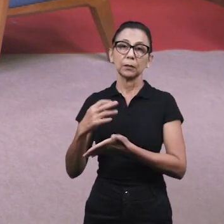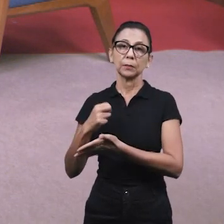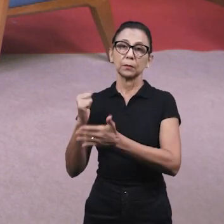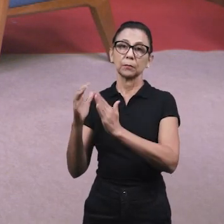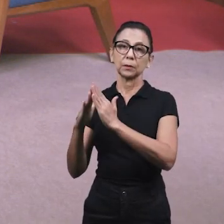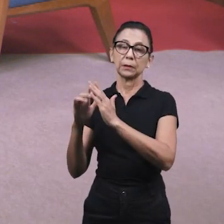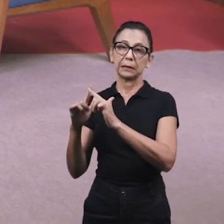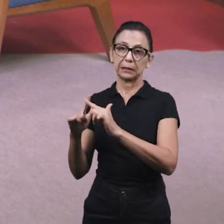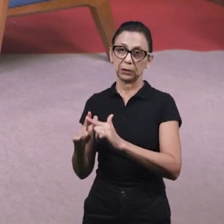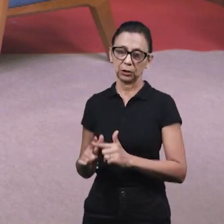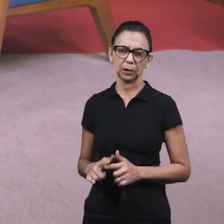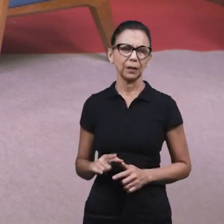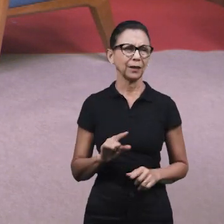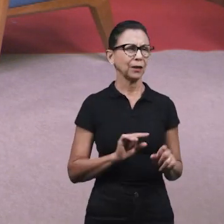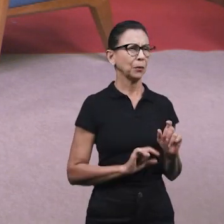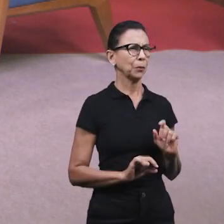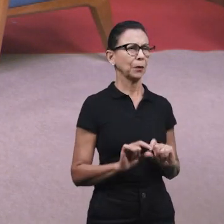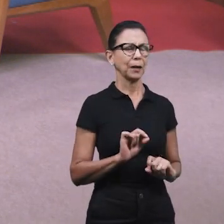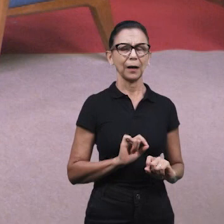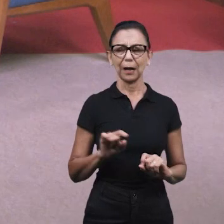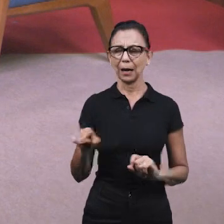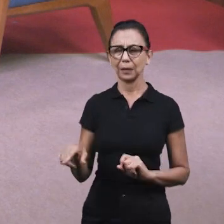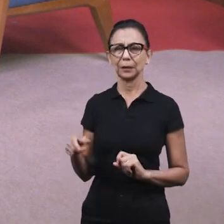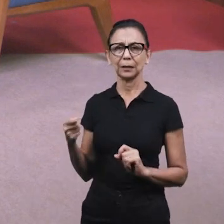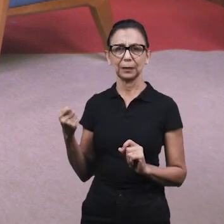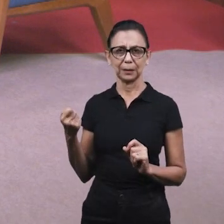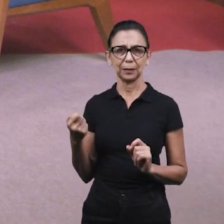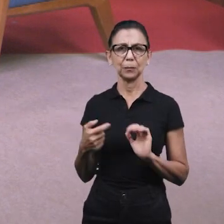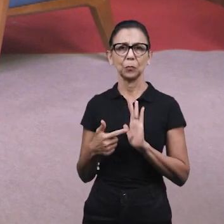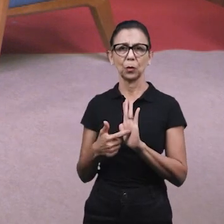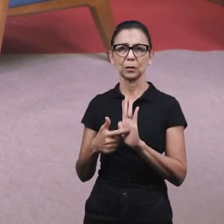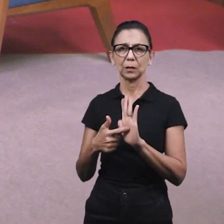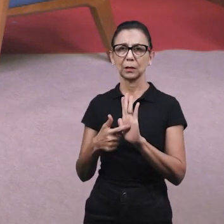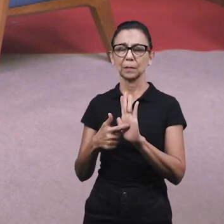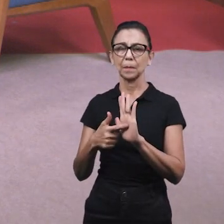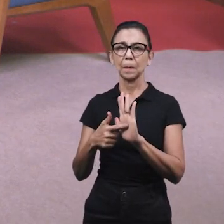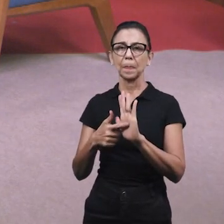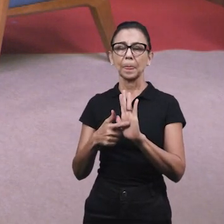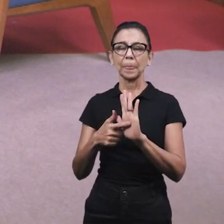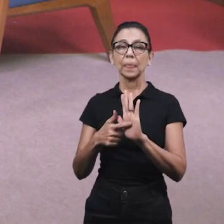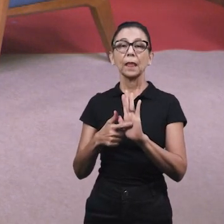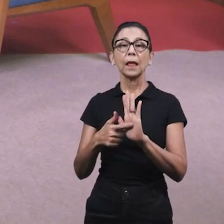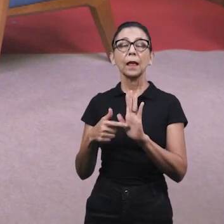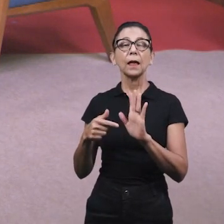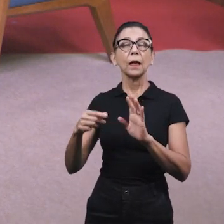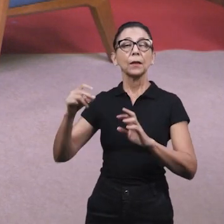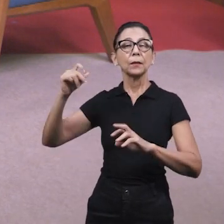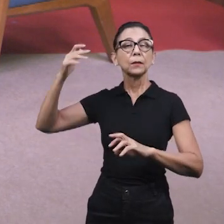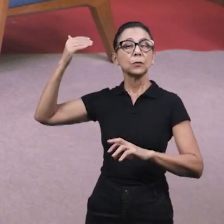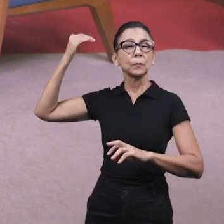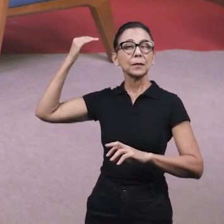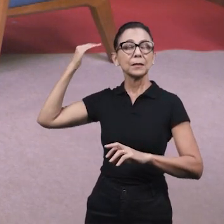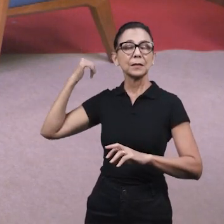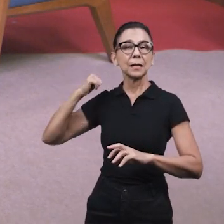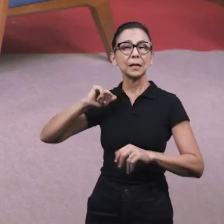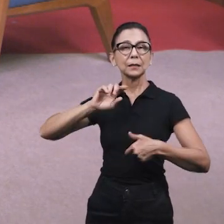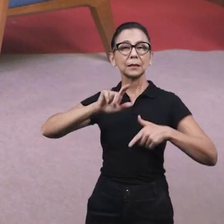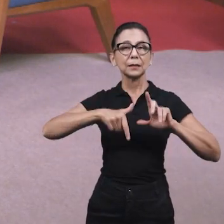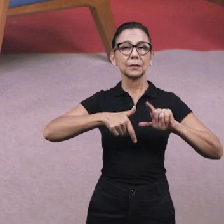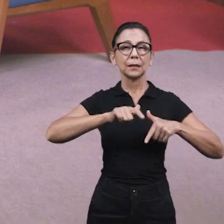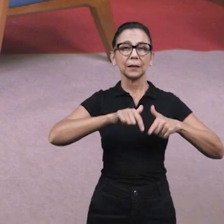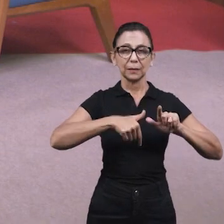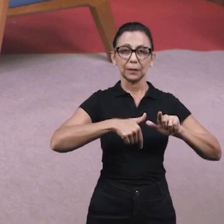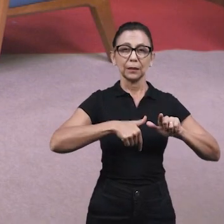Qual o alcance que a gente tem nesse texto? Aqui vai ser o cumprimento profético do que Israel viveu